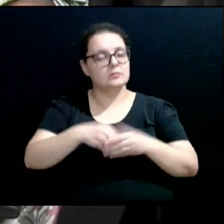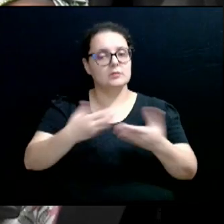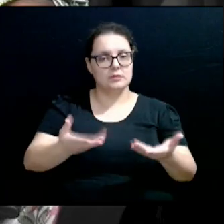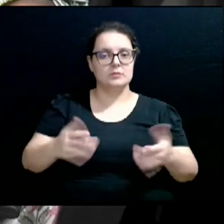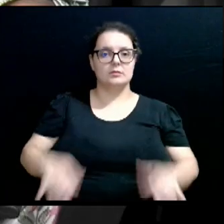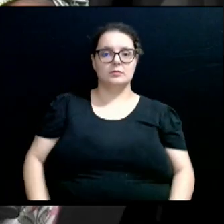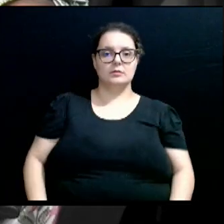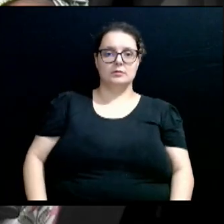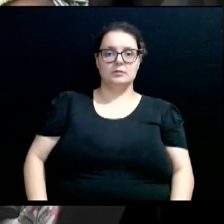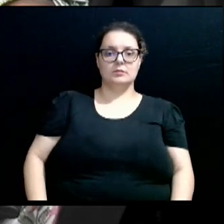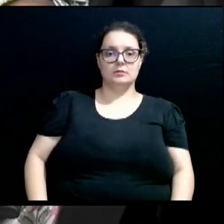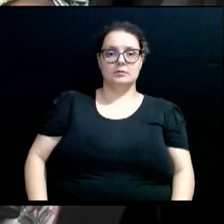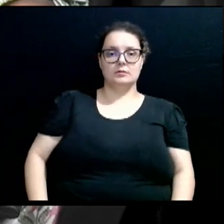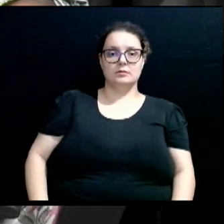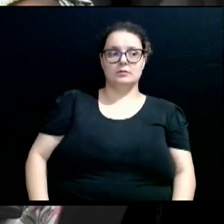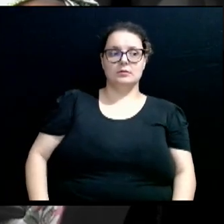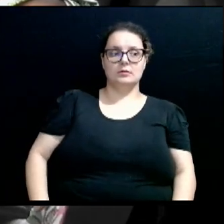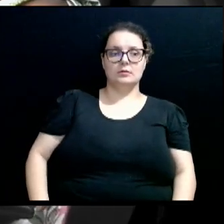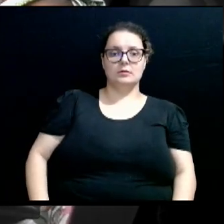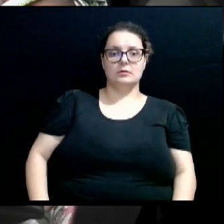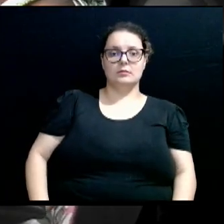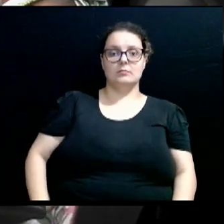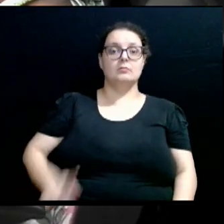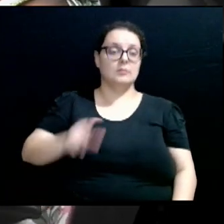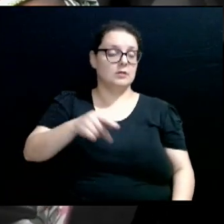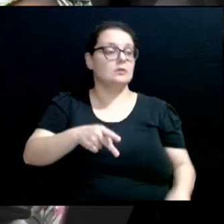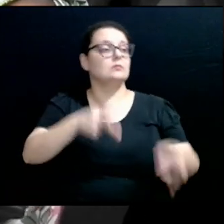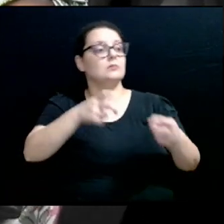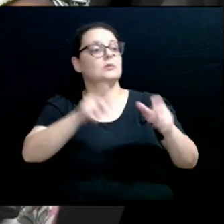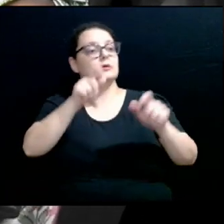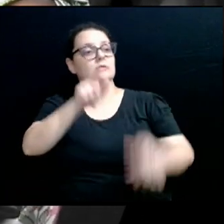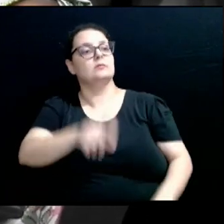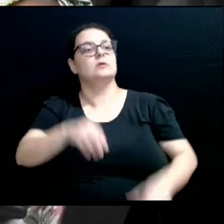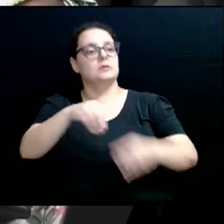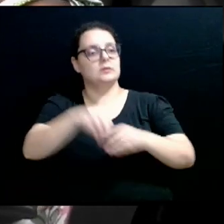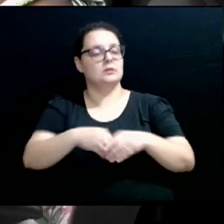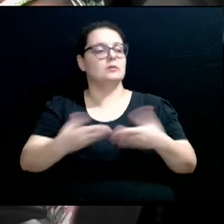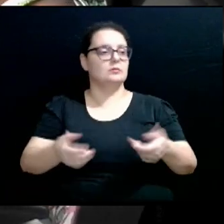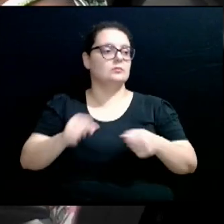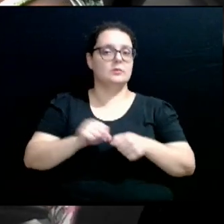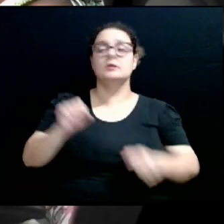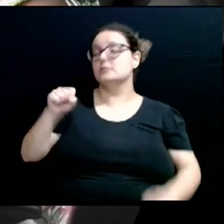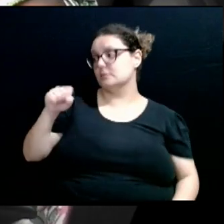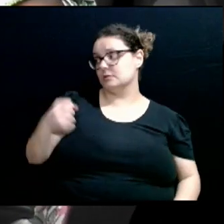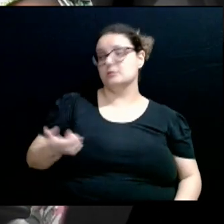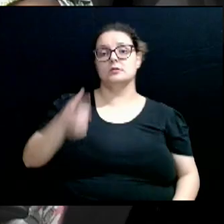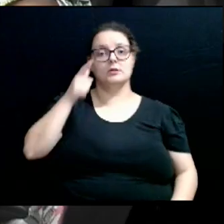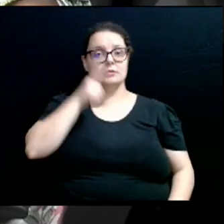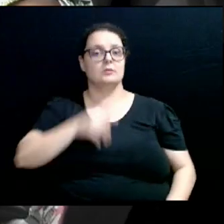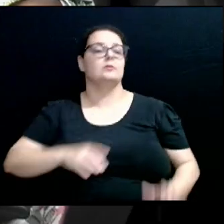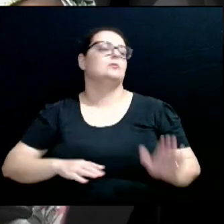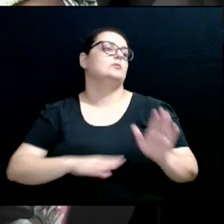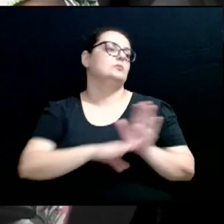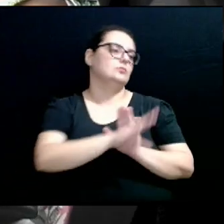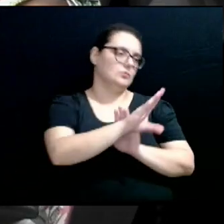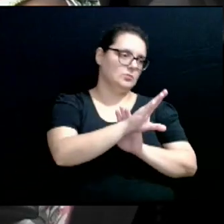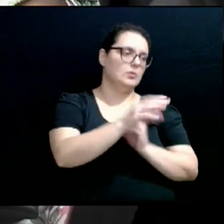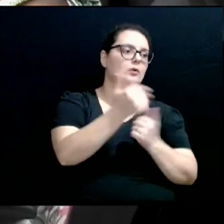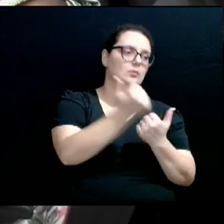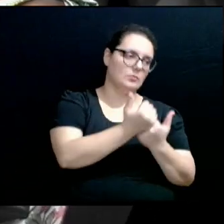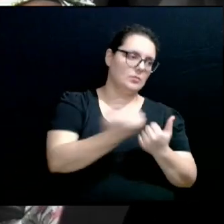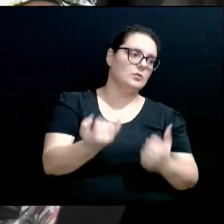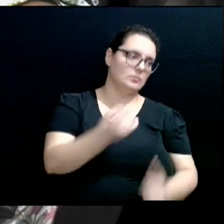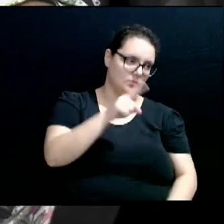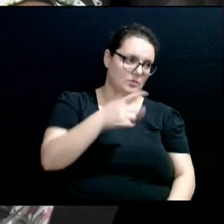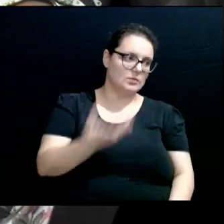mas você é notada dentro daquilo que você faz e você consegue ascender a um posto importante, não é isso?